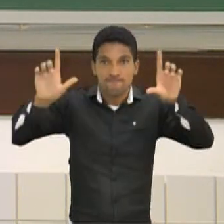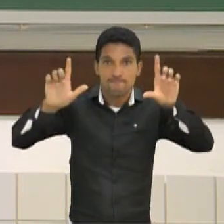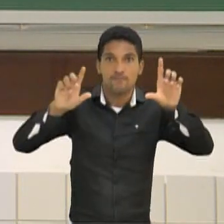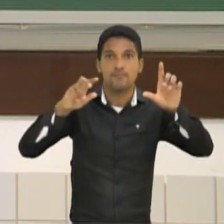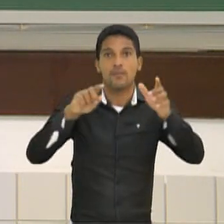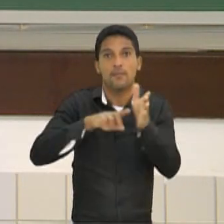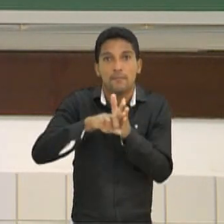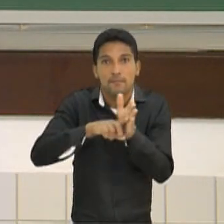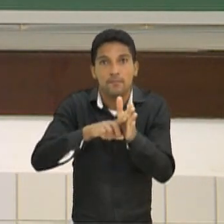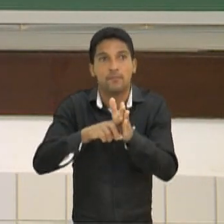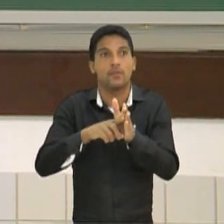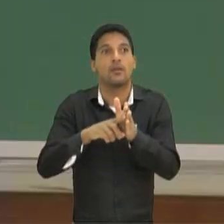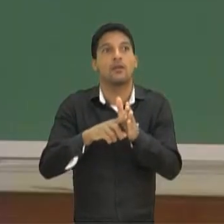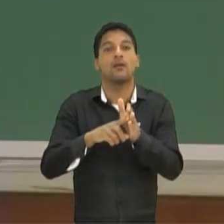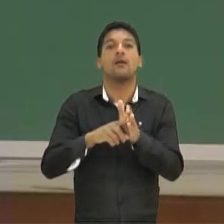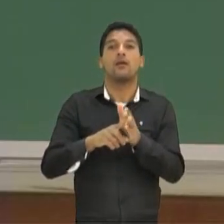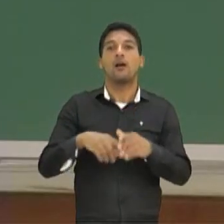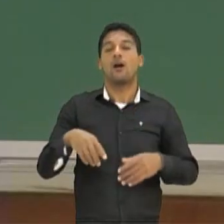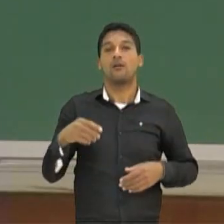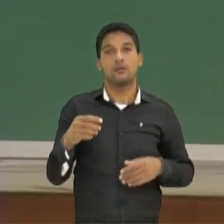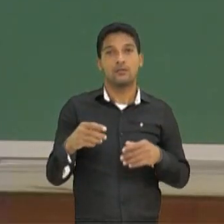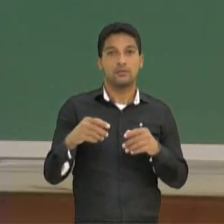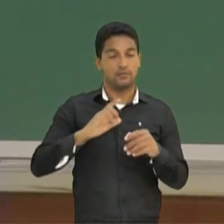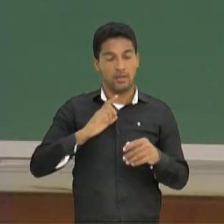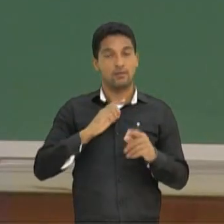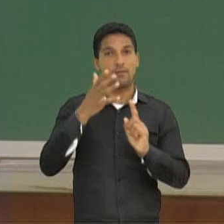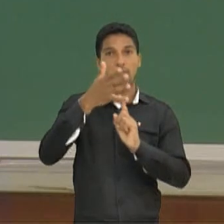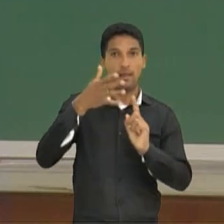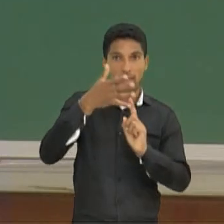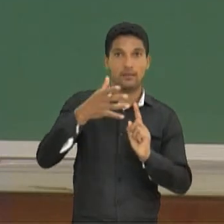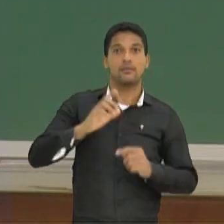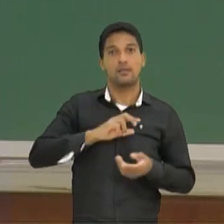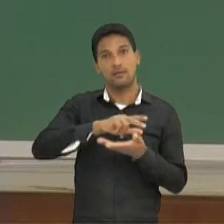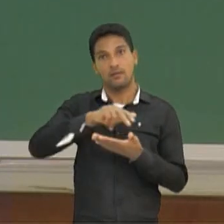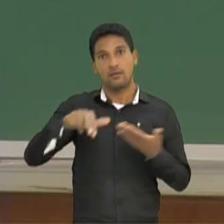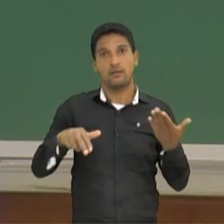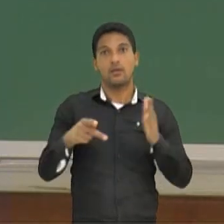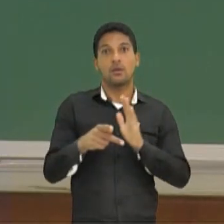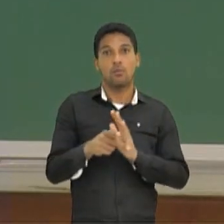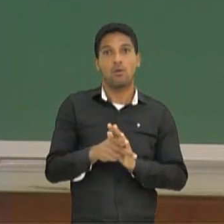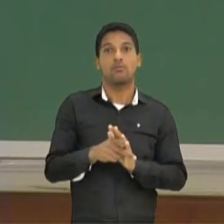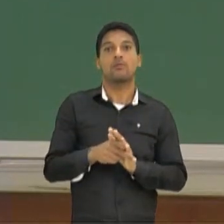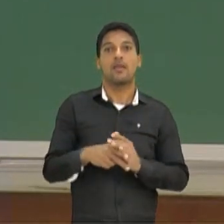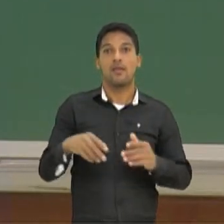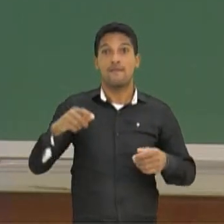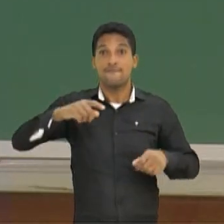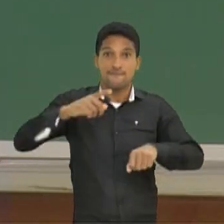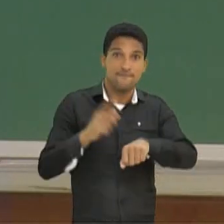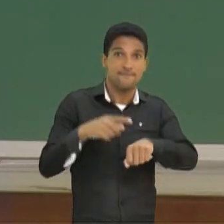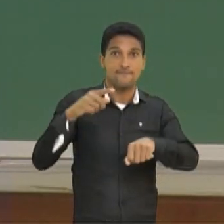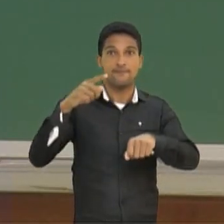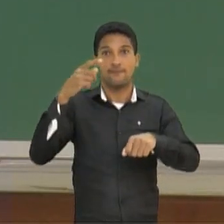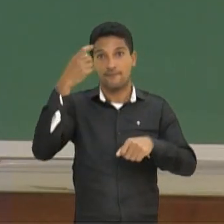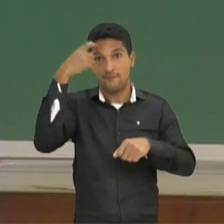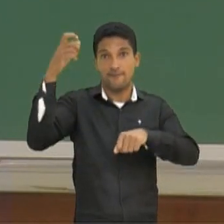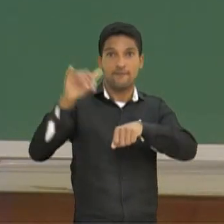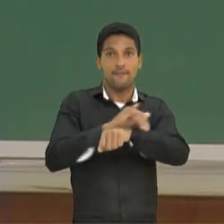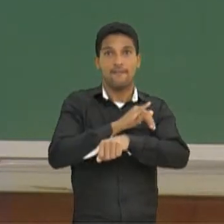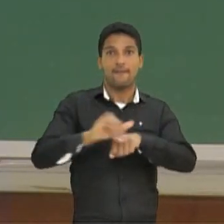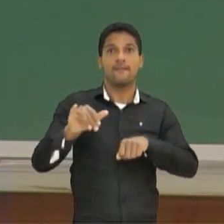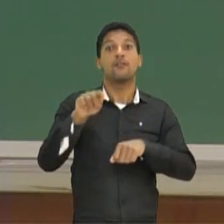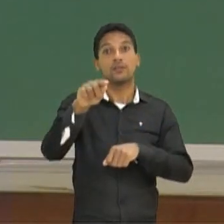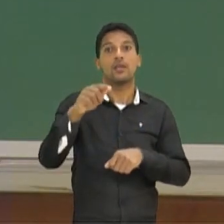sobre improviso e criatividade, né? Então baixa o material lá, clica nos links, vai para o YouTube e assiste que vai estar melhorando o aprendizado de